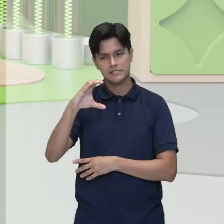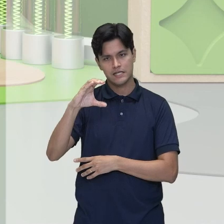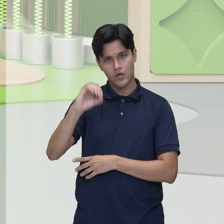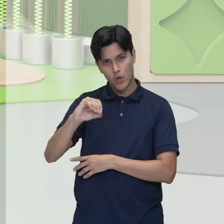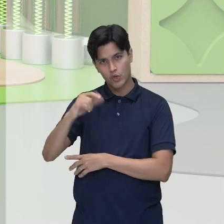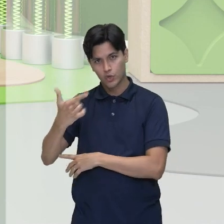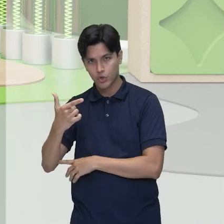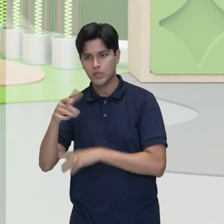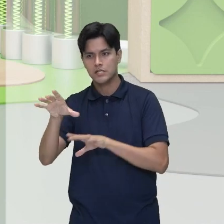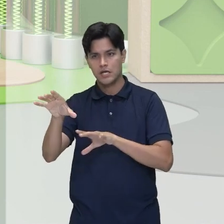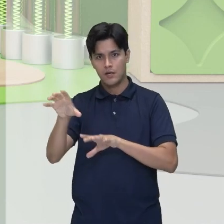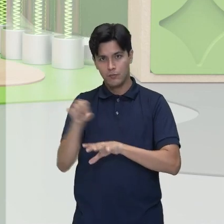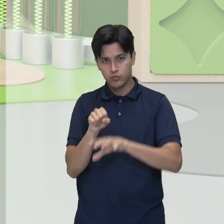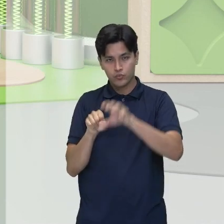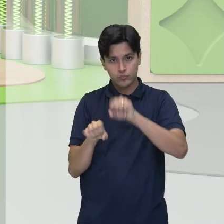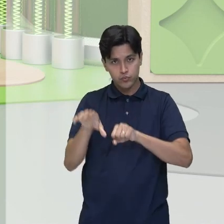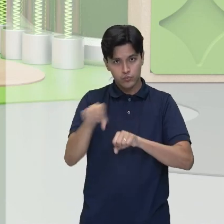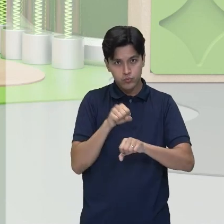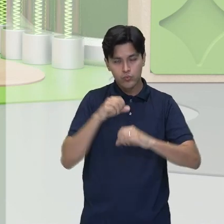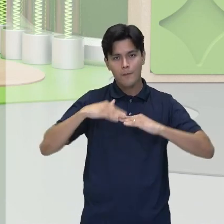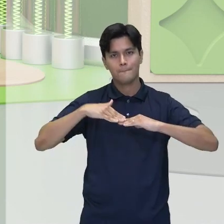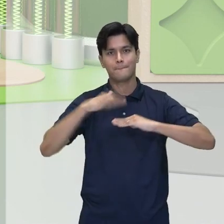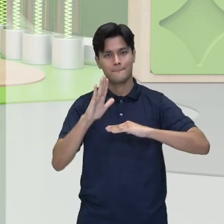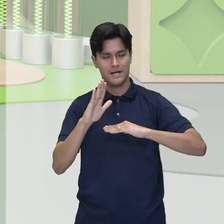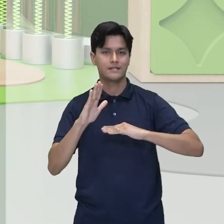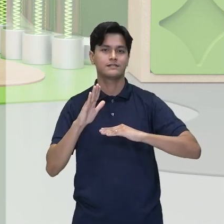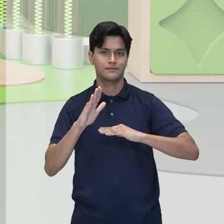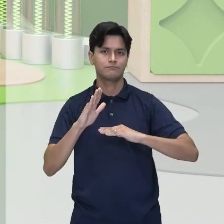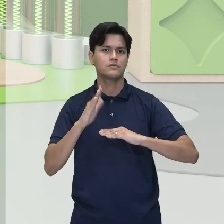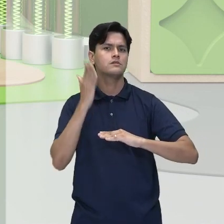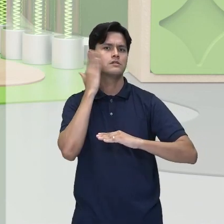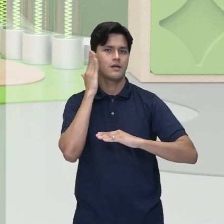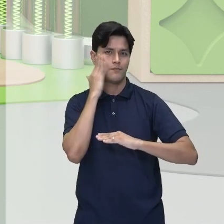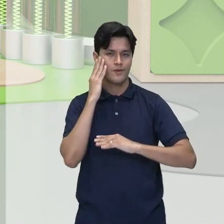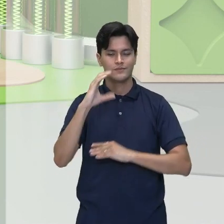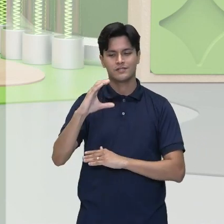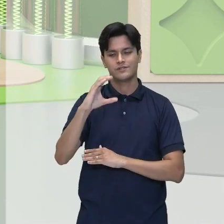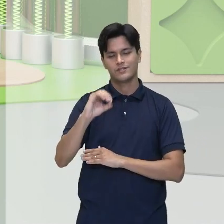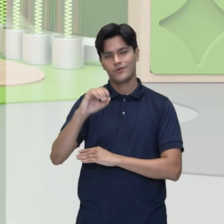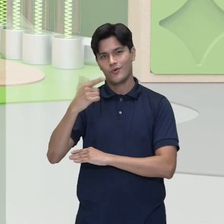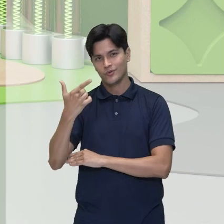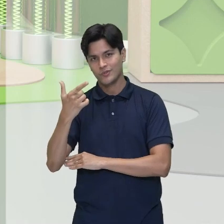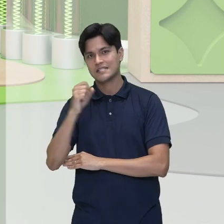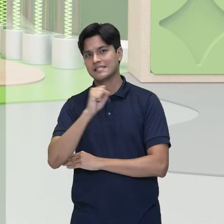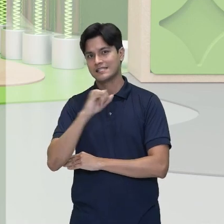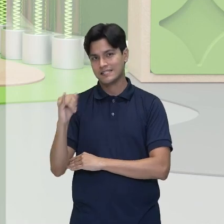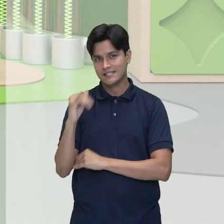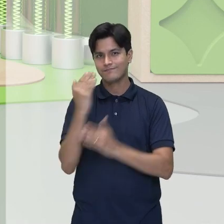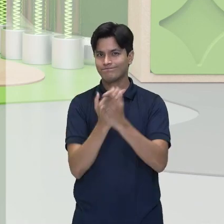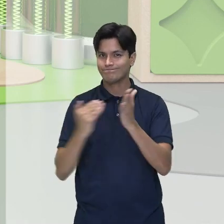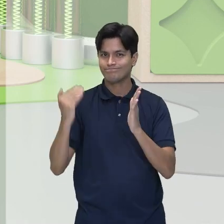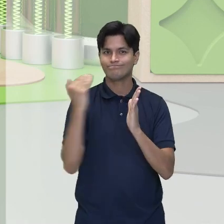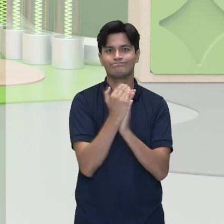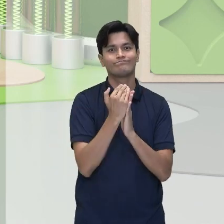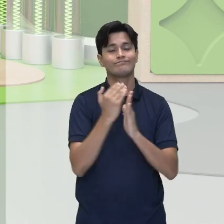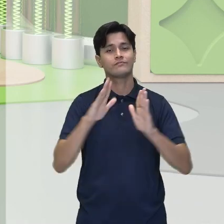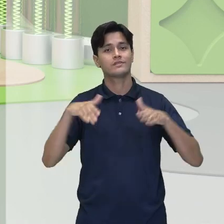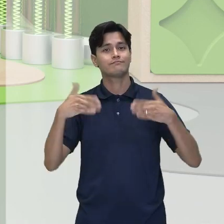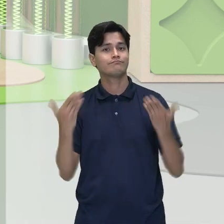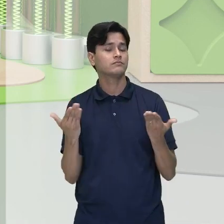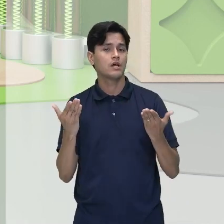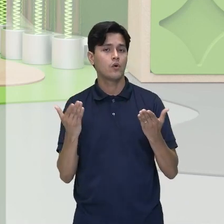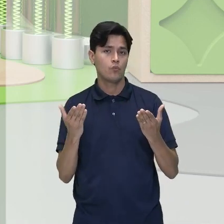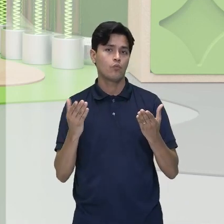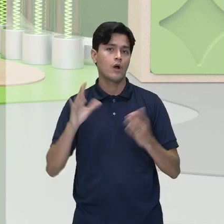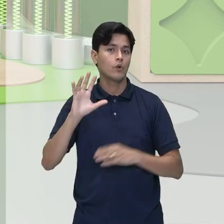que é prejudicial para o meio ambiente. Porque se ele se acumula, ele vai impedir que esse calor, né, que é